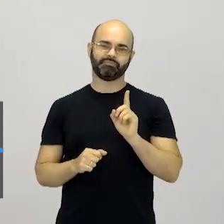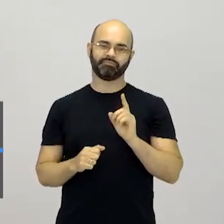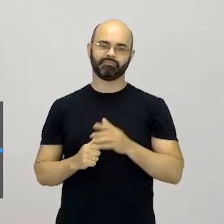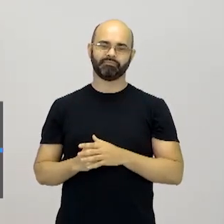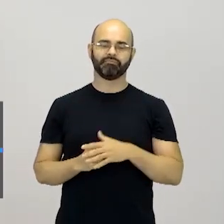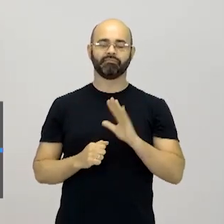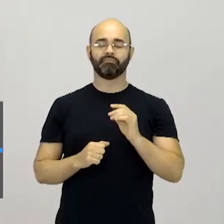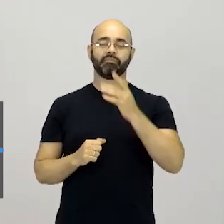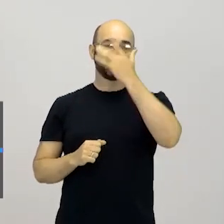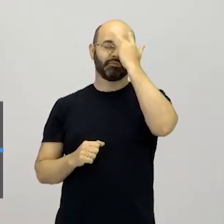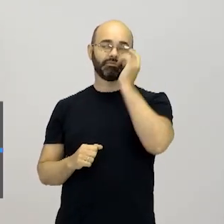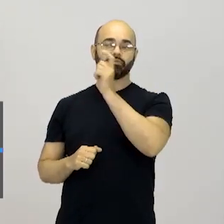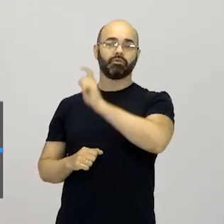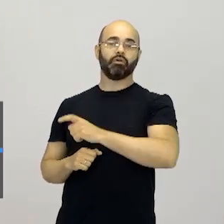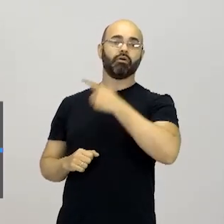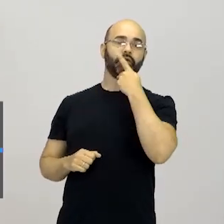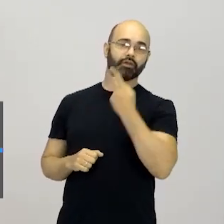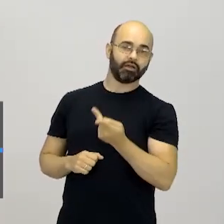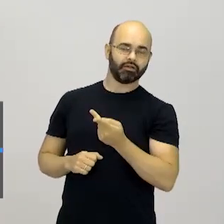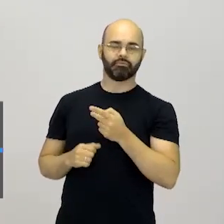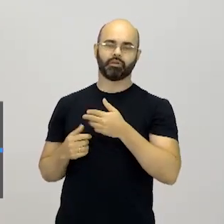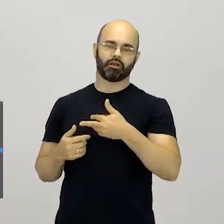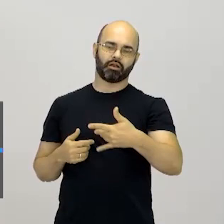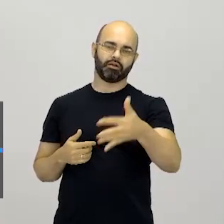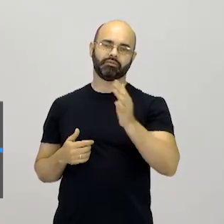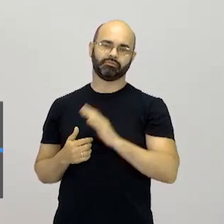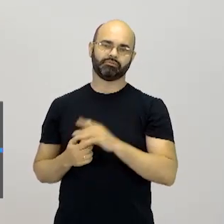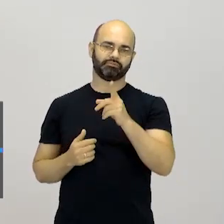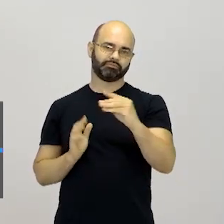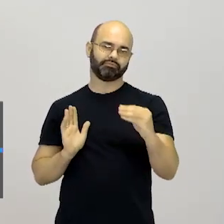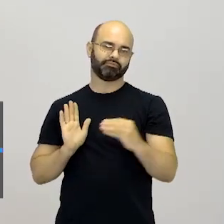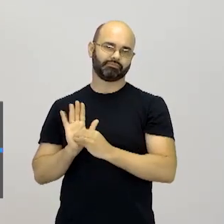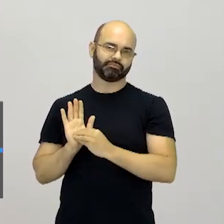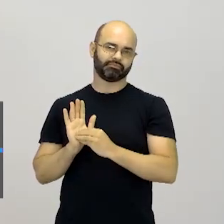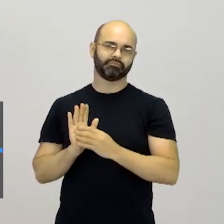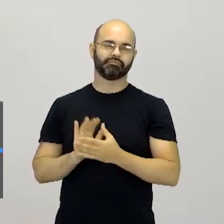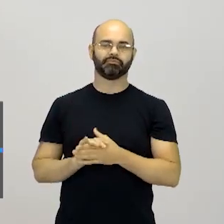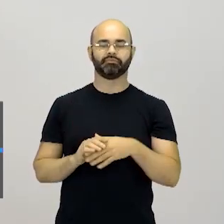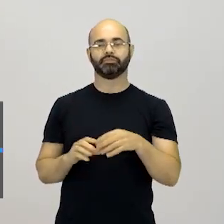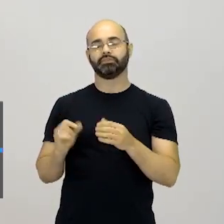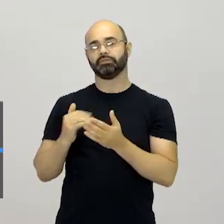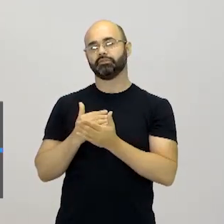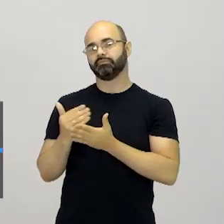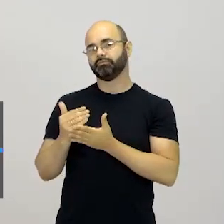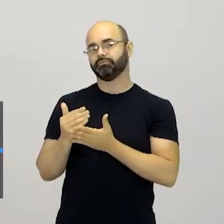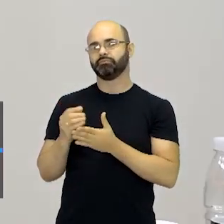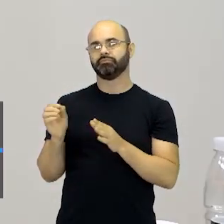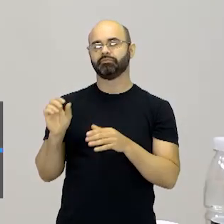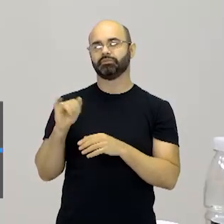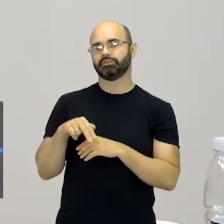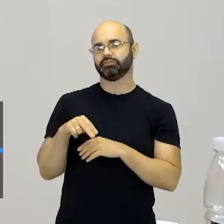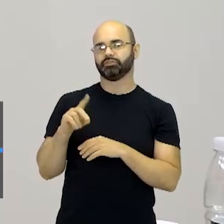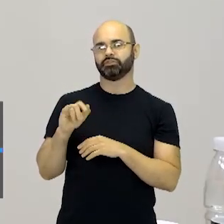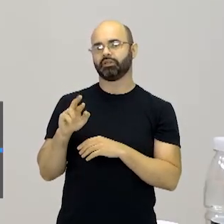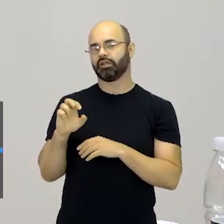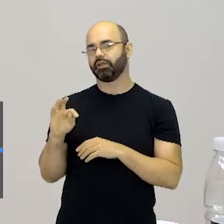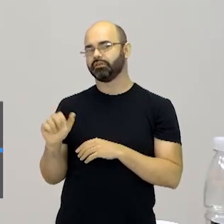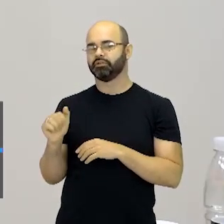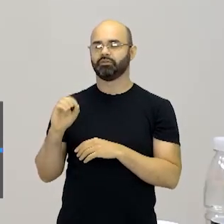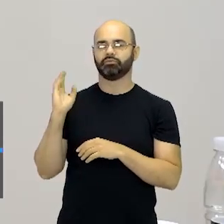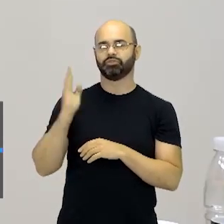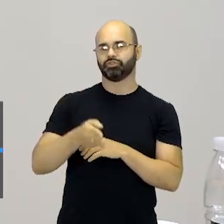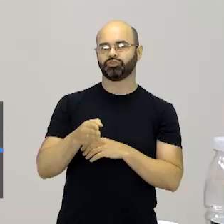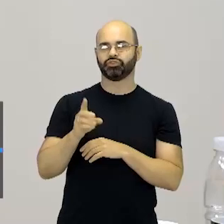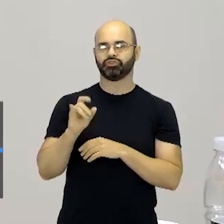o segundo outra pessoa, isso. Aí você vai escolher se vai fazer a citação no início, direta ou indireta, né? Isso, no começo que você vai explicando ali,